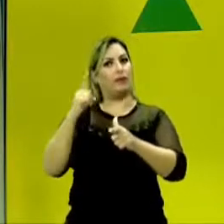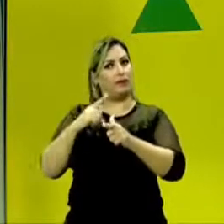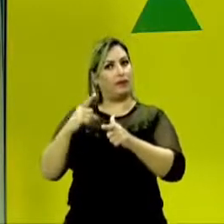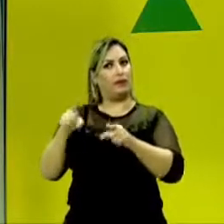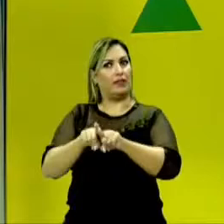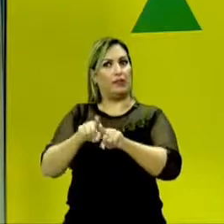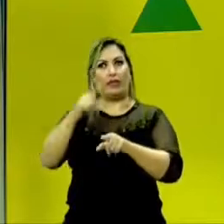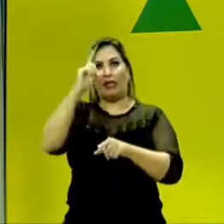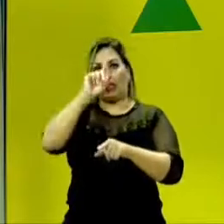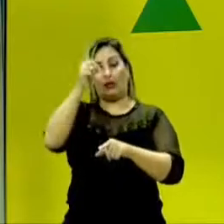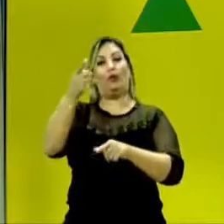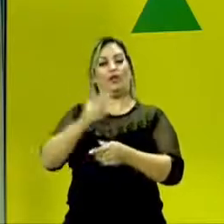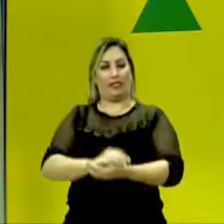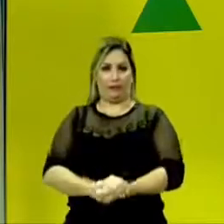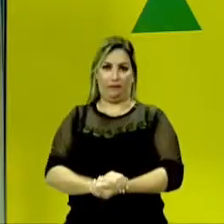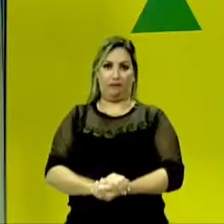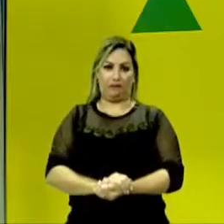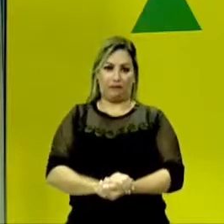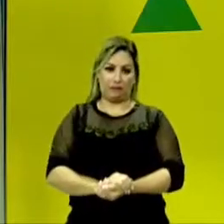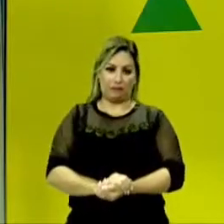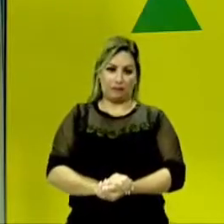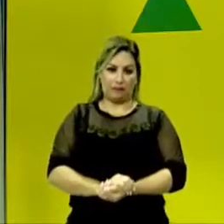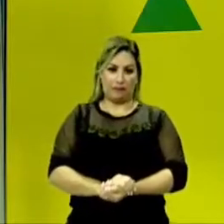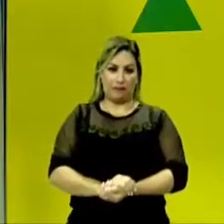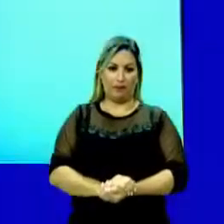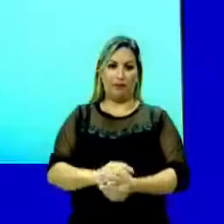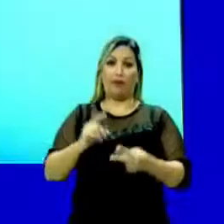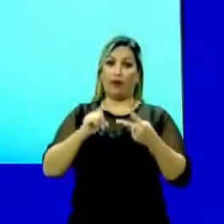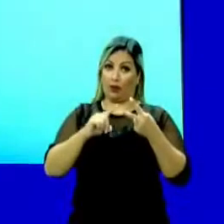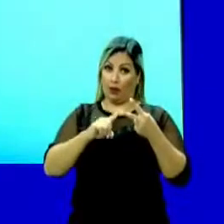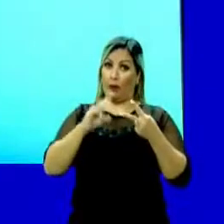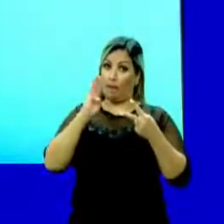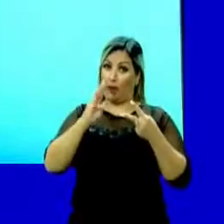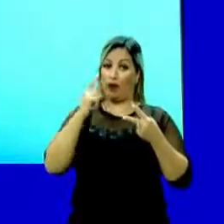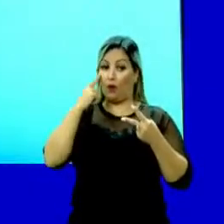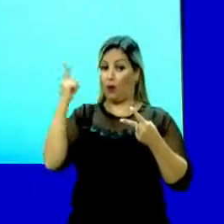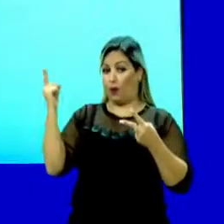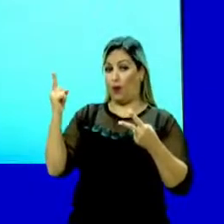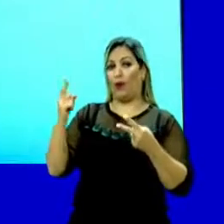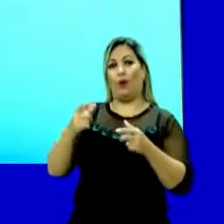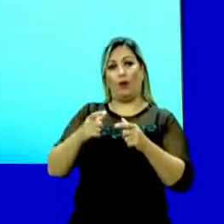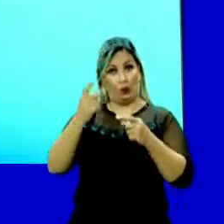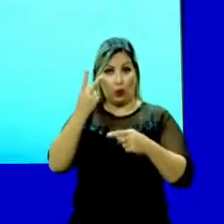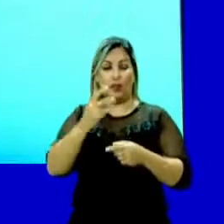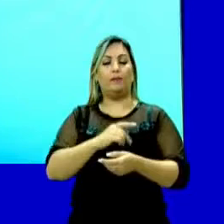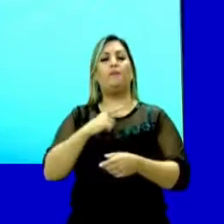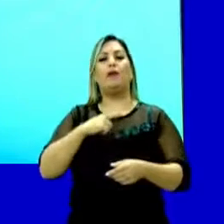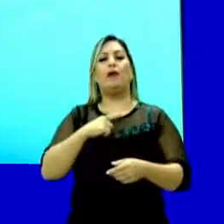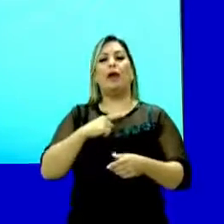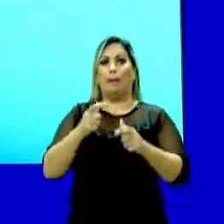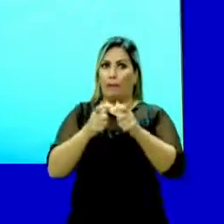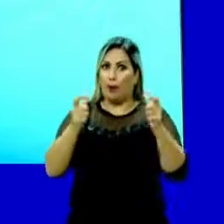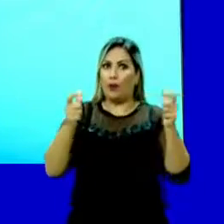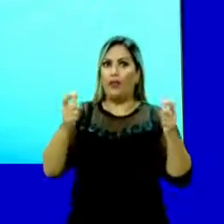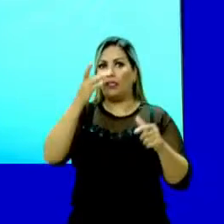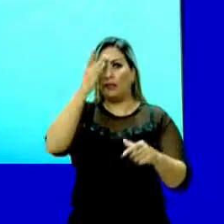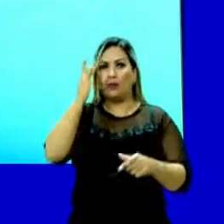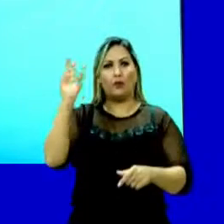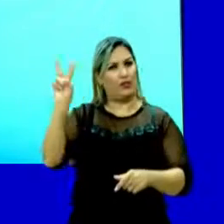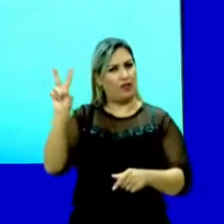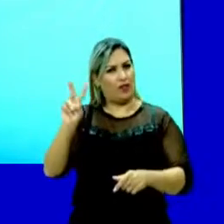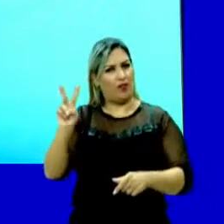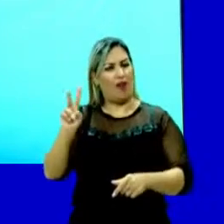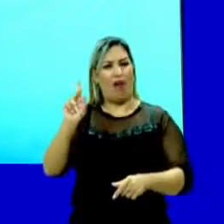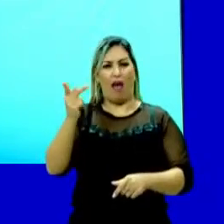catástrofes naturais. 2. Os maiores contingentes de imigrantes são do Haiti, da Venezuela e